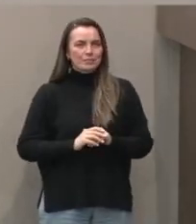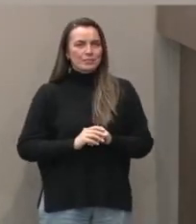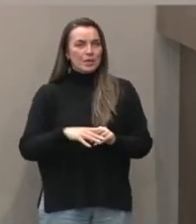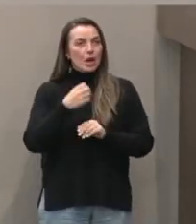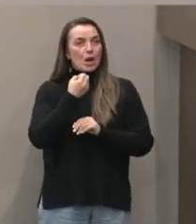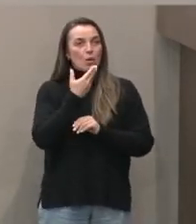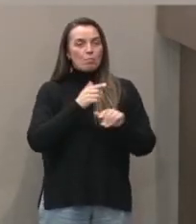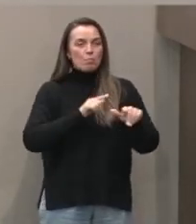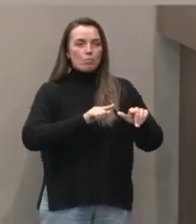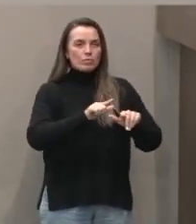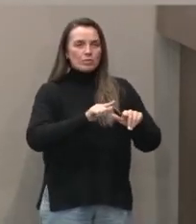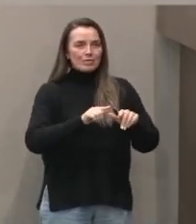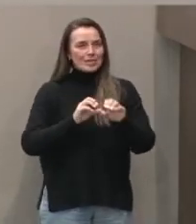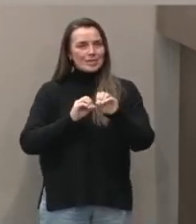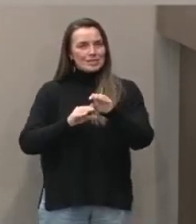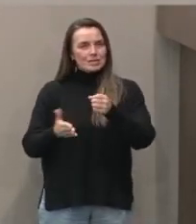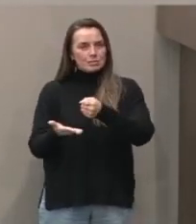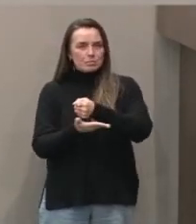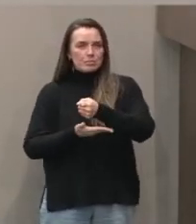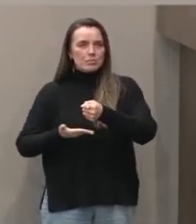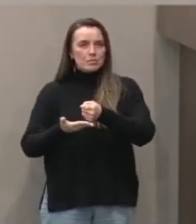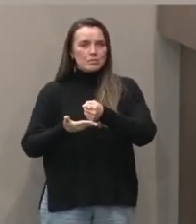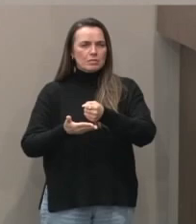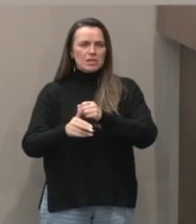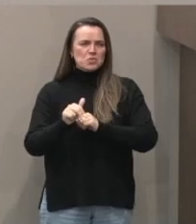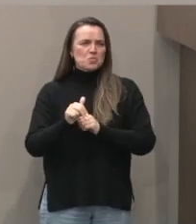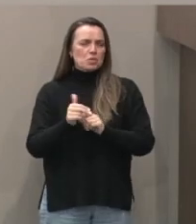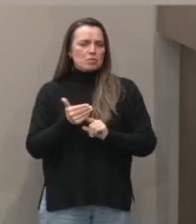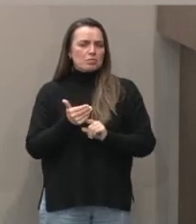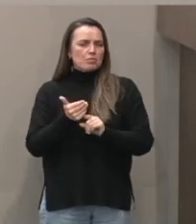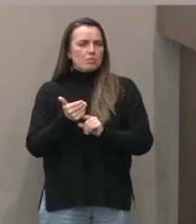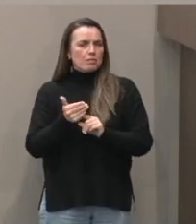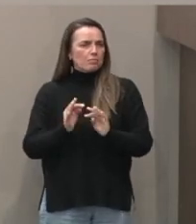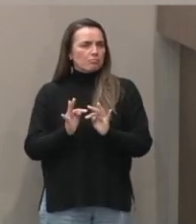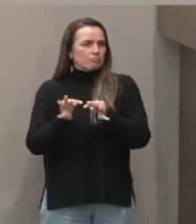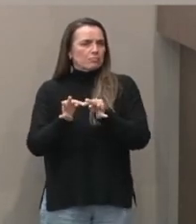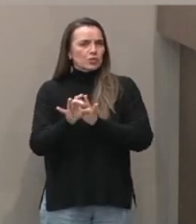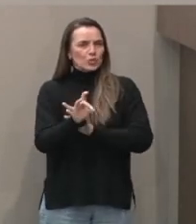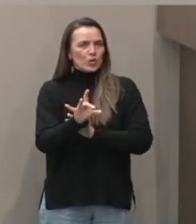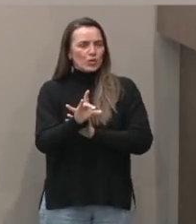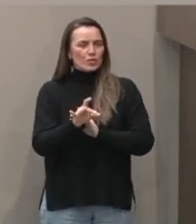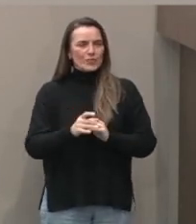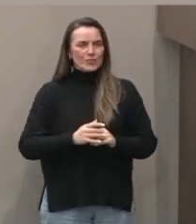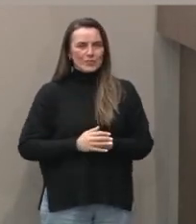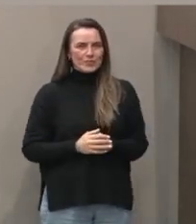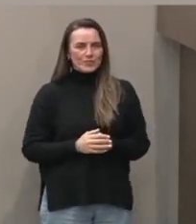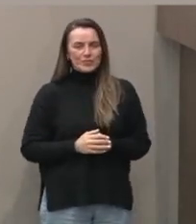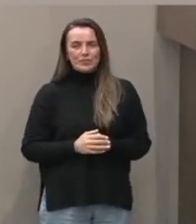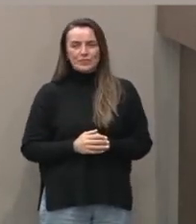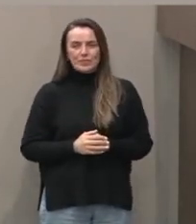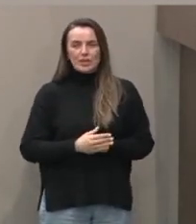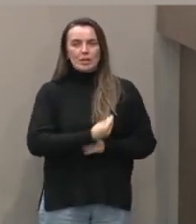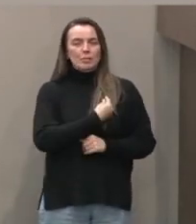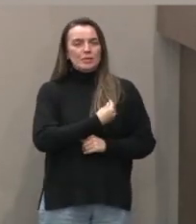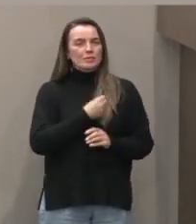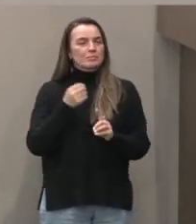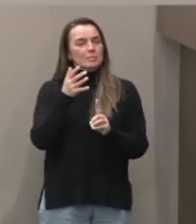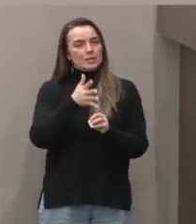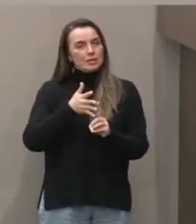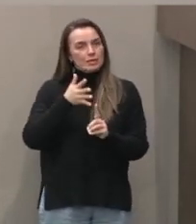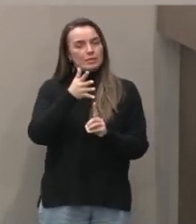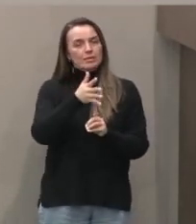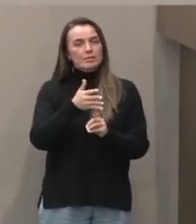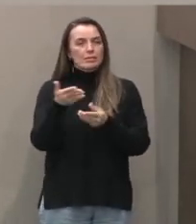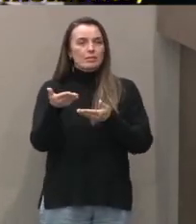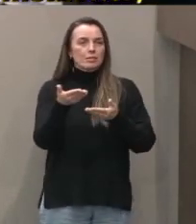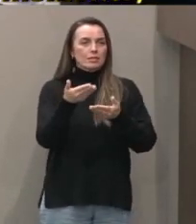serviços ensinam princípios e nunca técnicas. Estão presentes palestrantes e convidados do